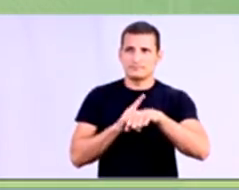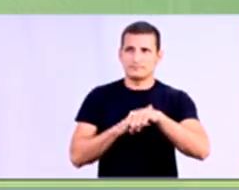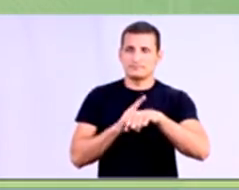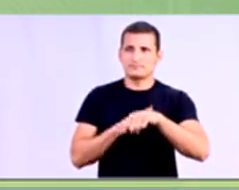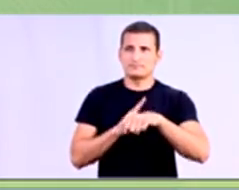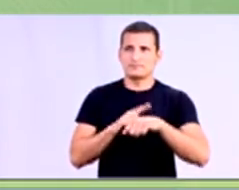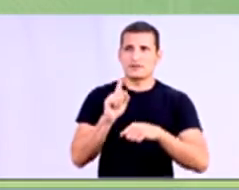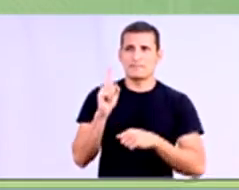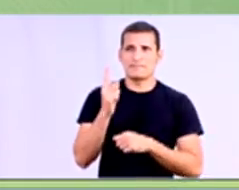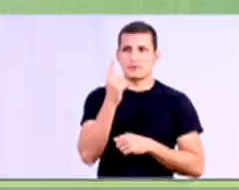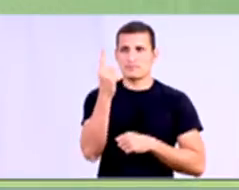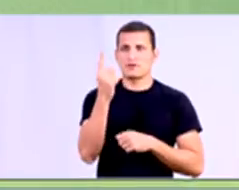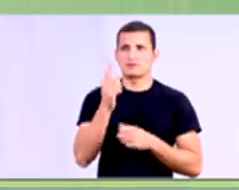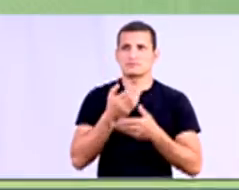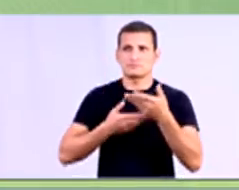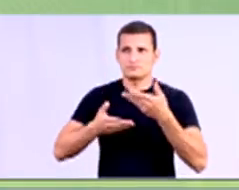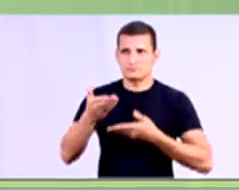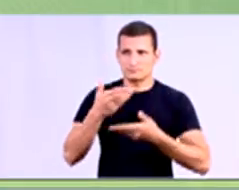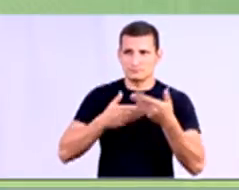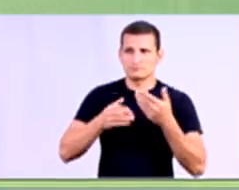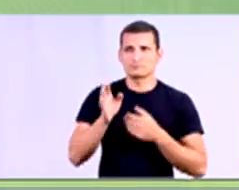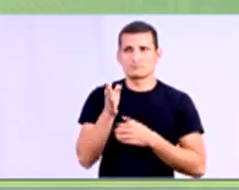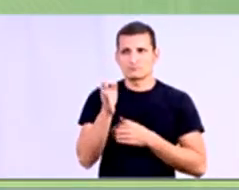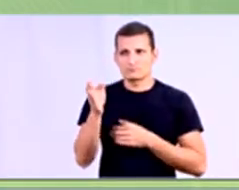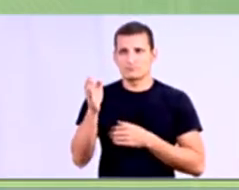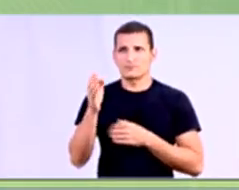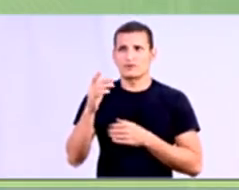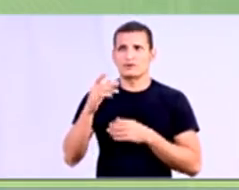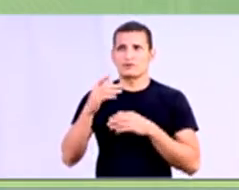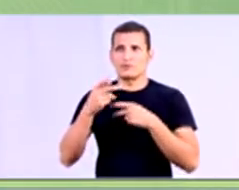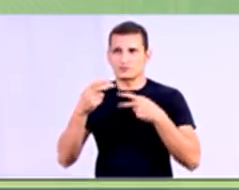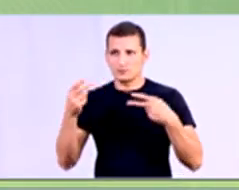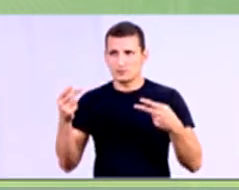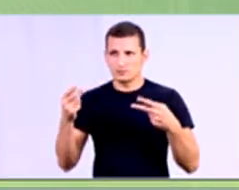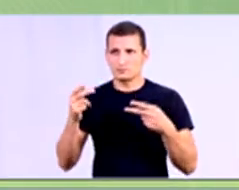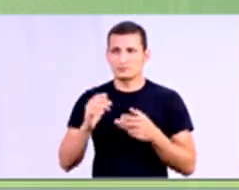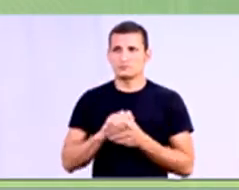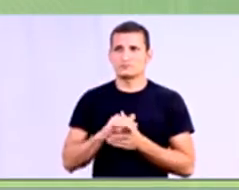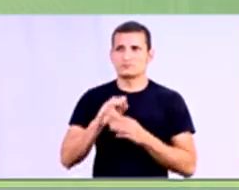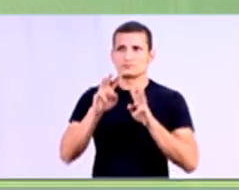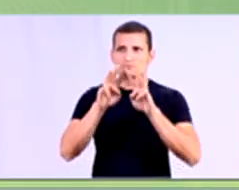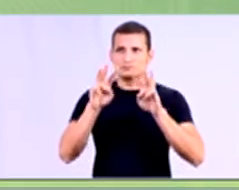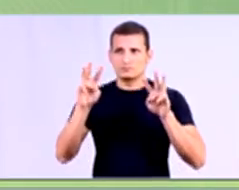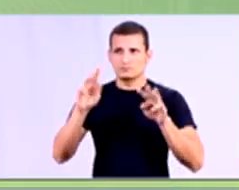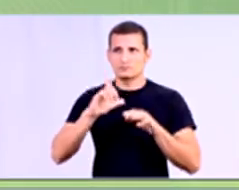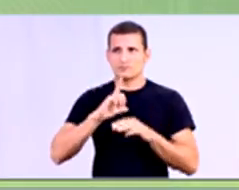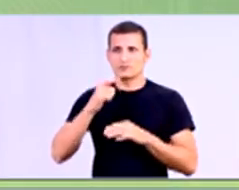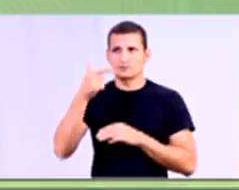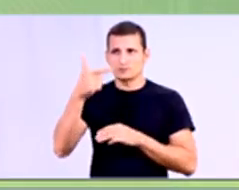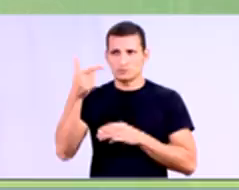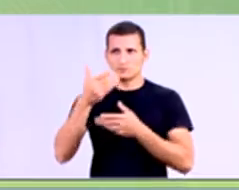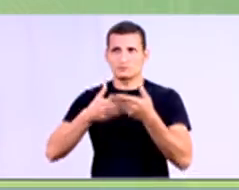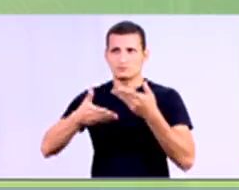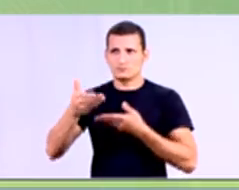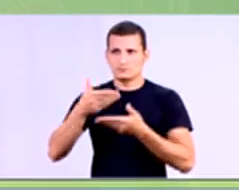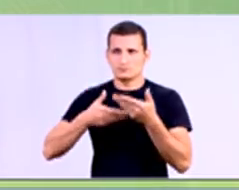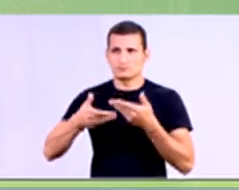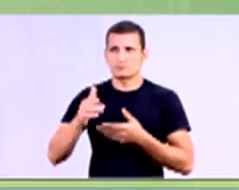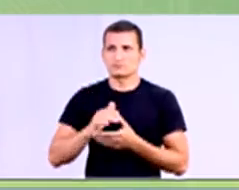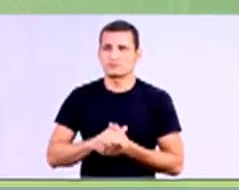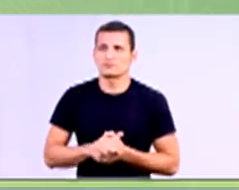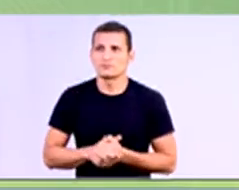a primeira interação, navega nos produtos. O meu website aqui tem uma segunda interação,